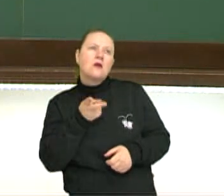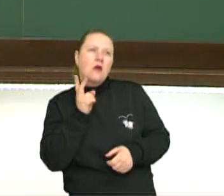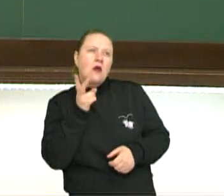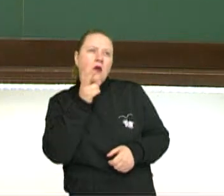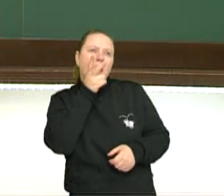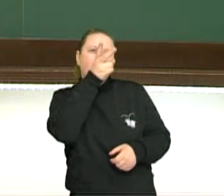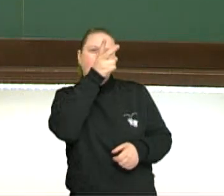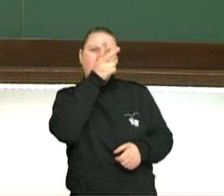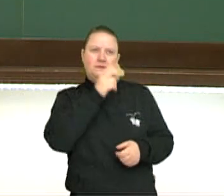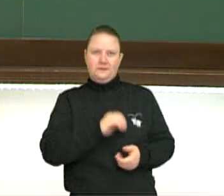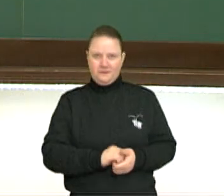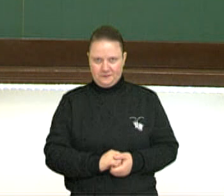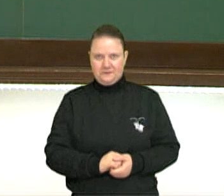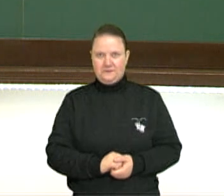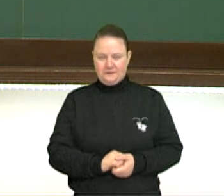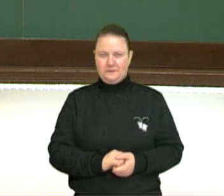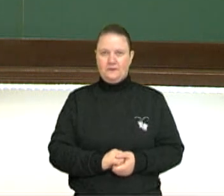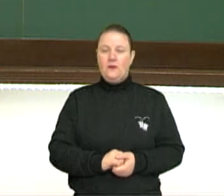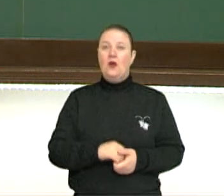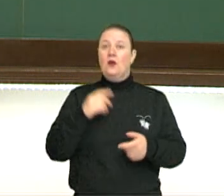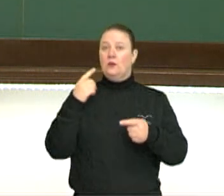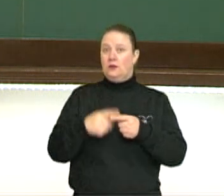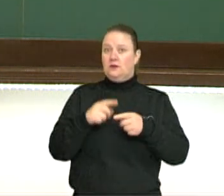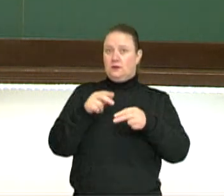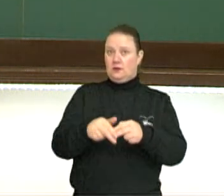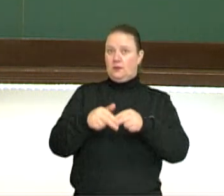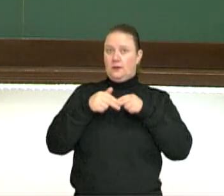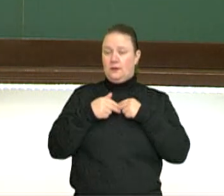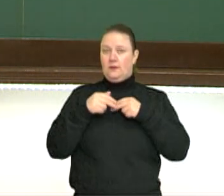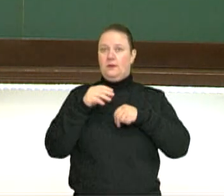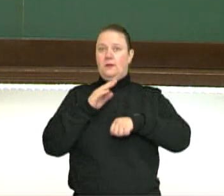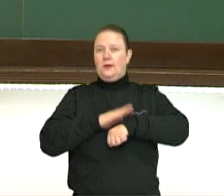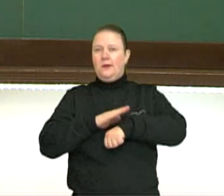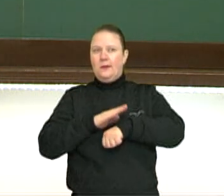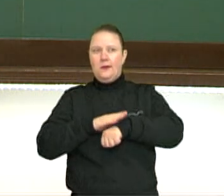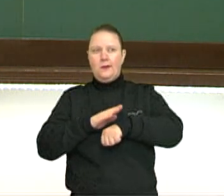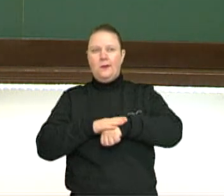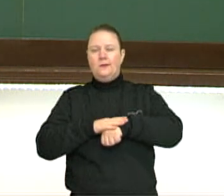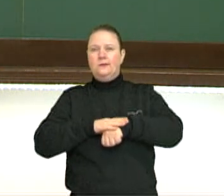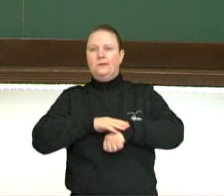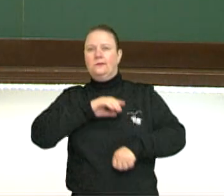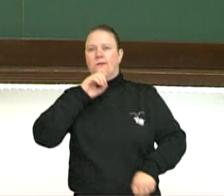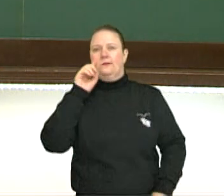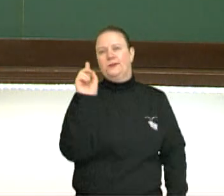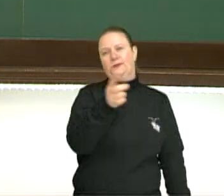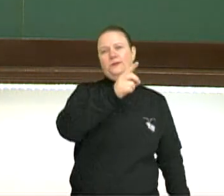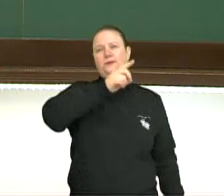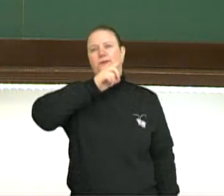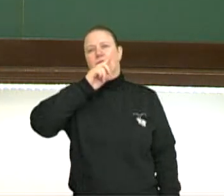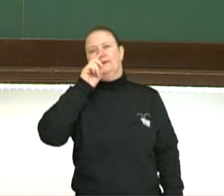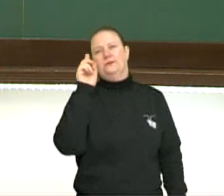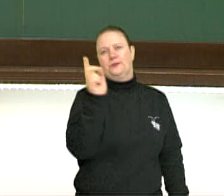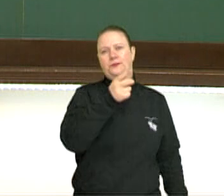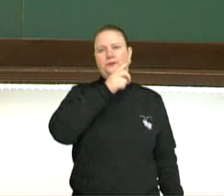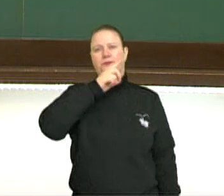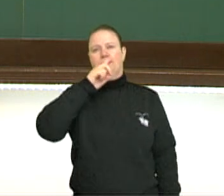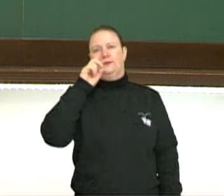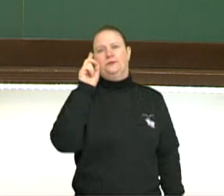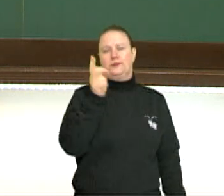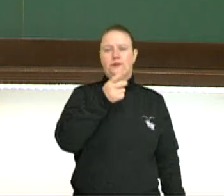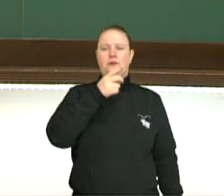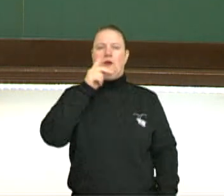trajetória retilínea, certo? Então, por isso que foi dito que no momento que esse gatilho for solto, a pedra irá em